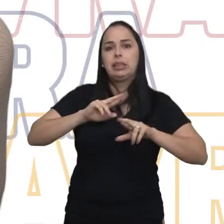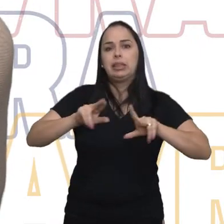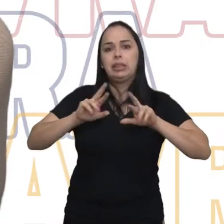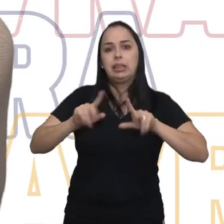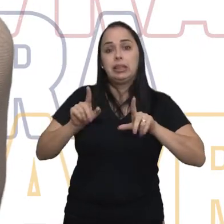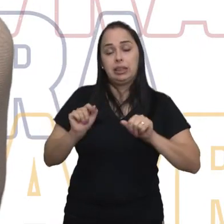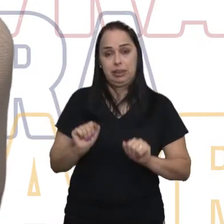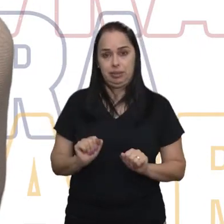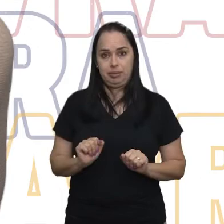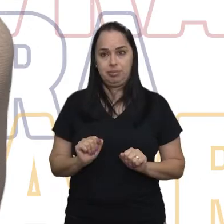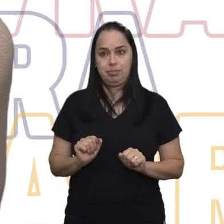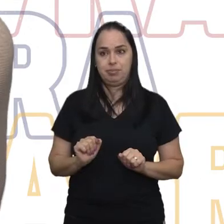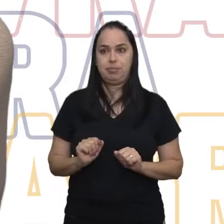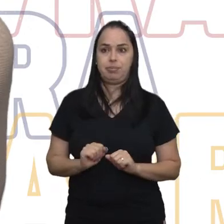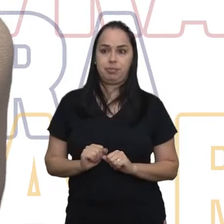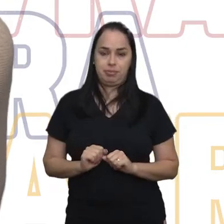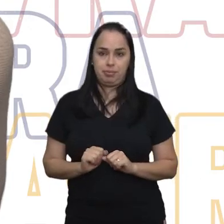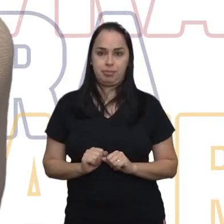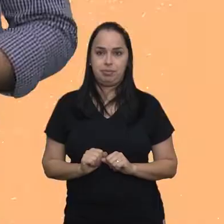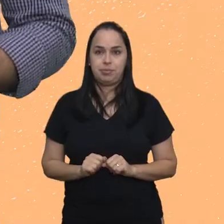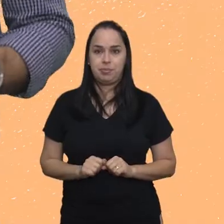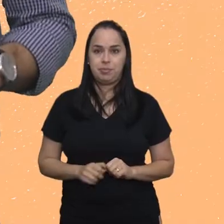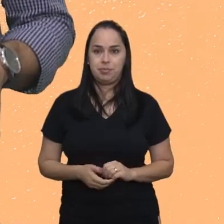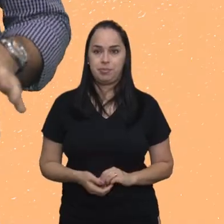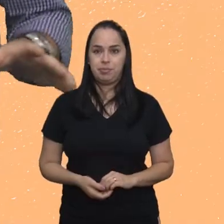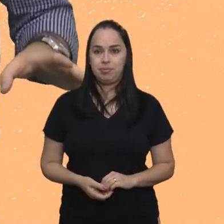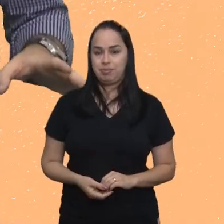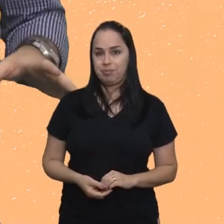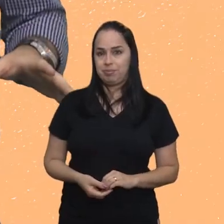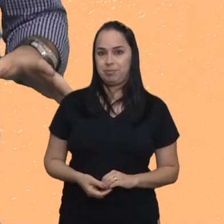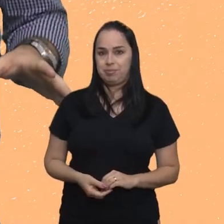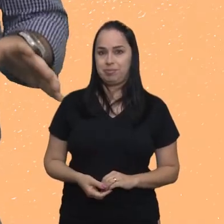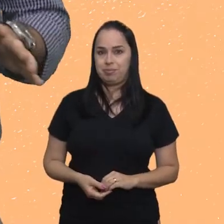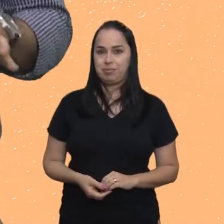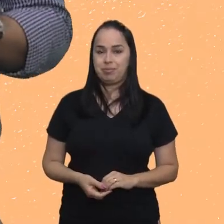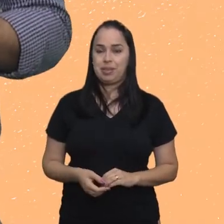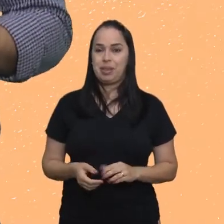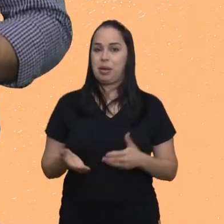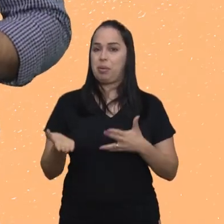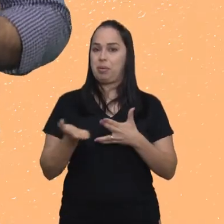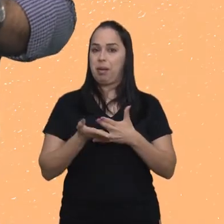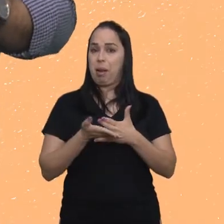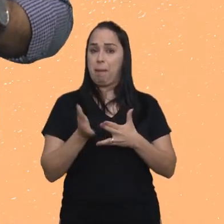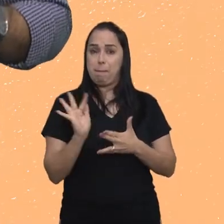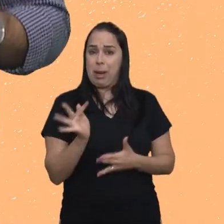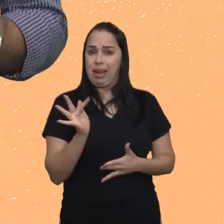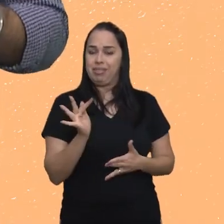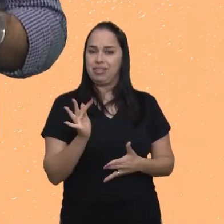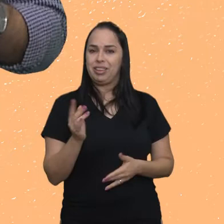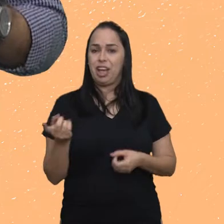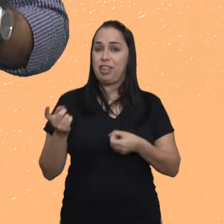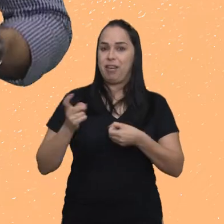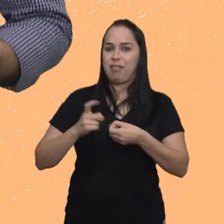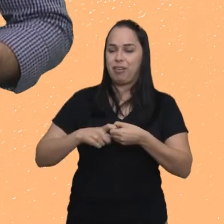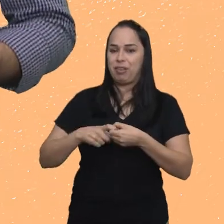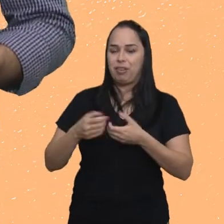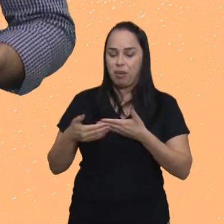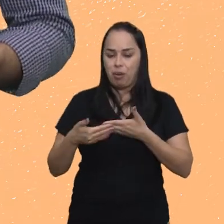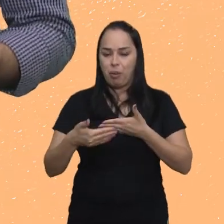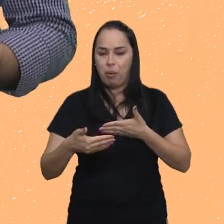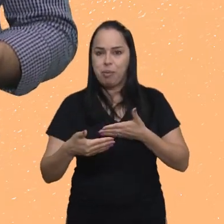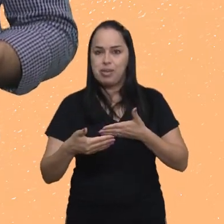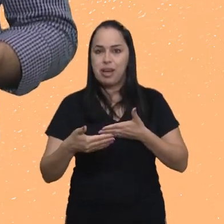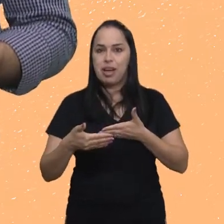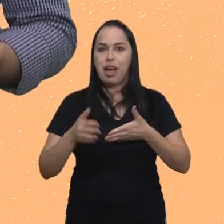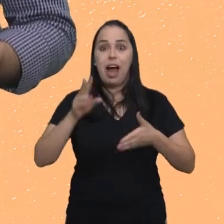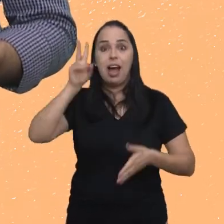das atividades de oficina no museu. Vamos agora para um breve intervalo e na volta vamos adentrar na história do museu,